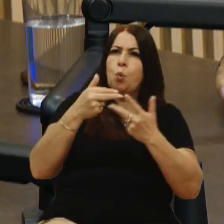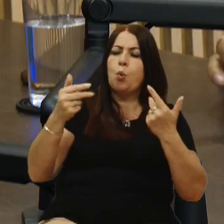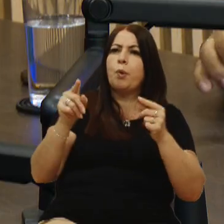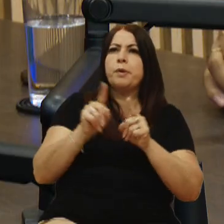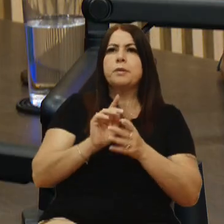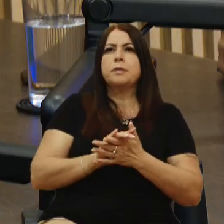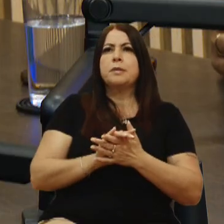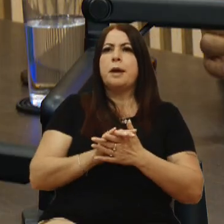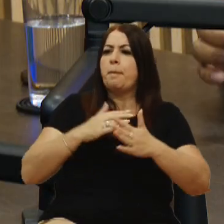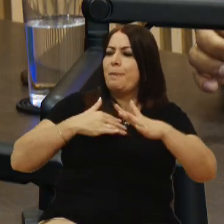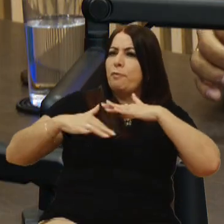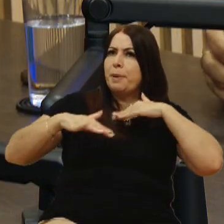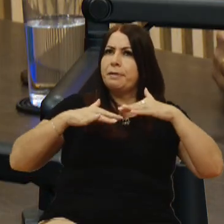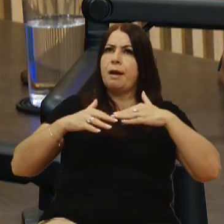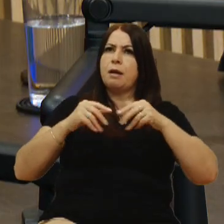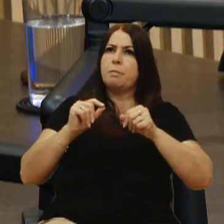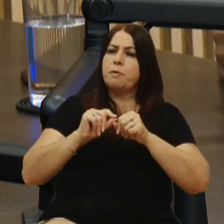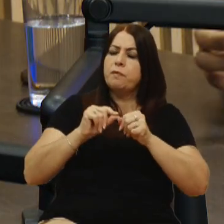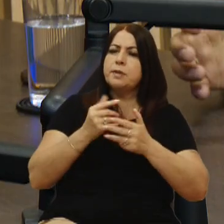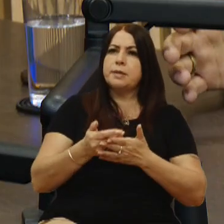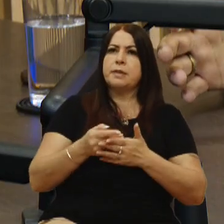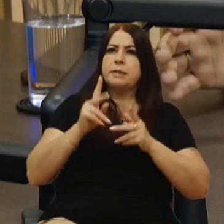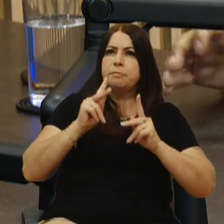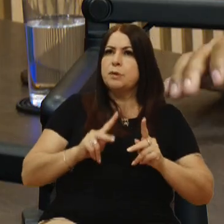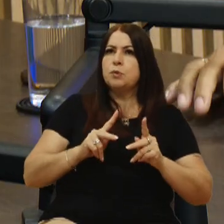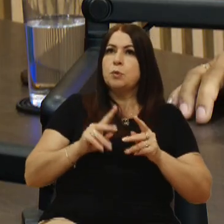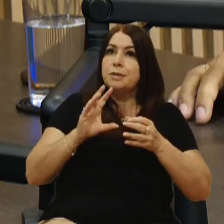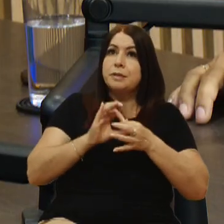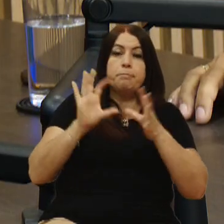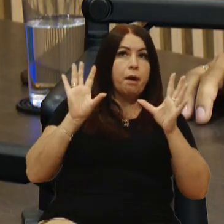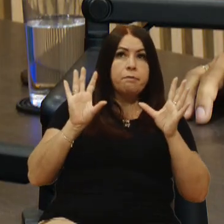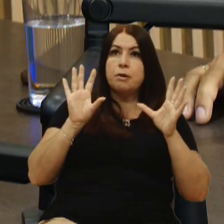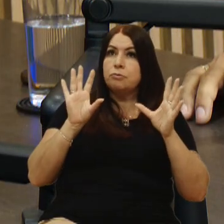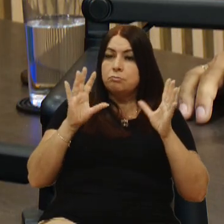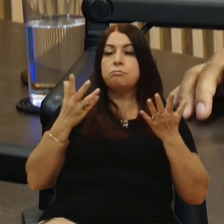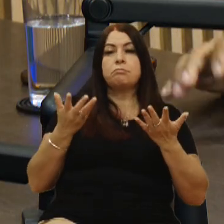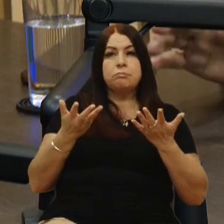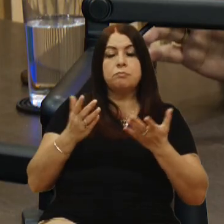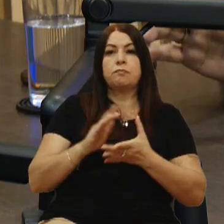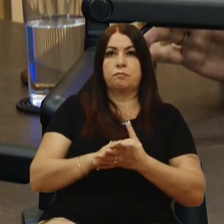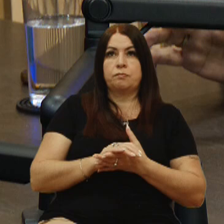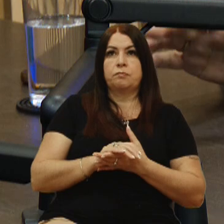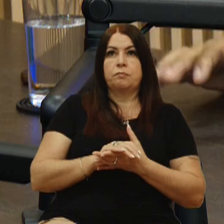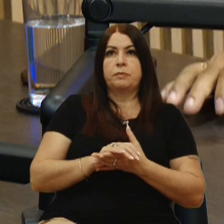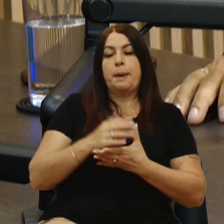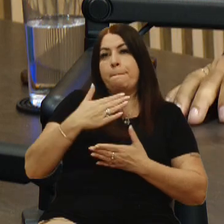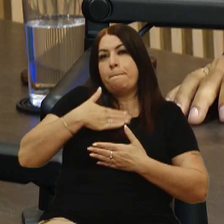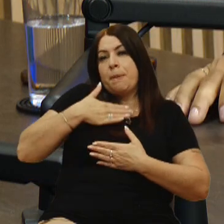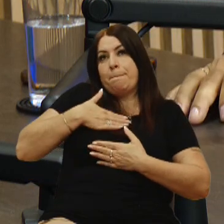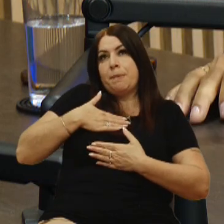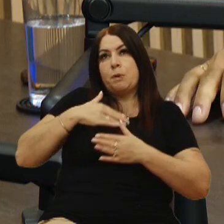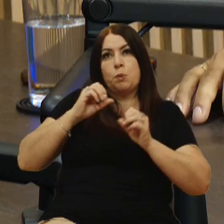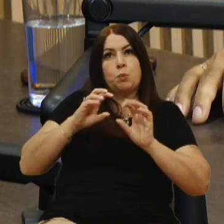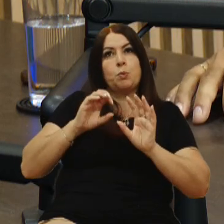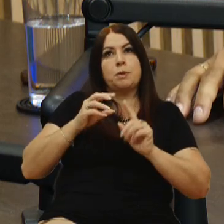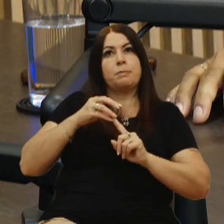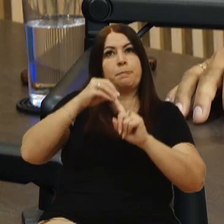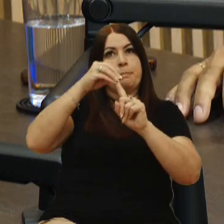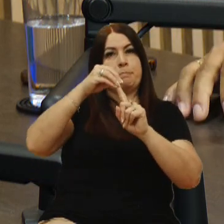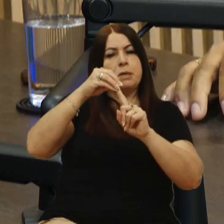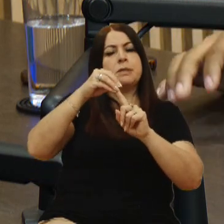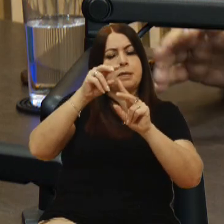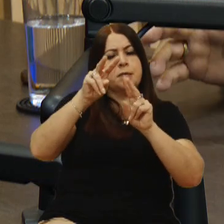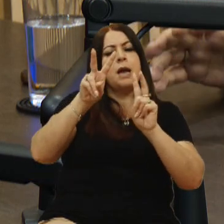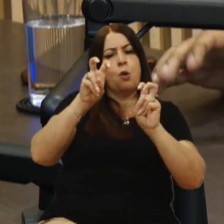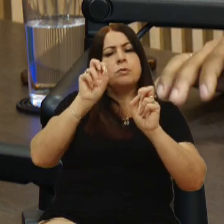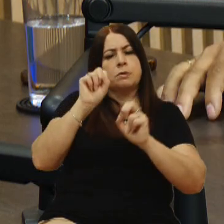para movimentar, para fazer com que as pessoas se libertem de tudo. Então, para mim, a educação é a principal bandeira, sim,